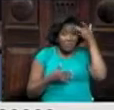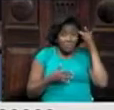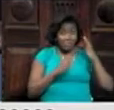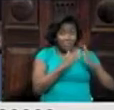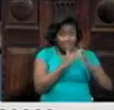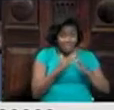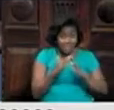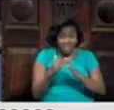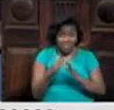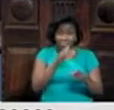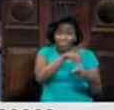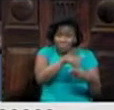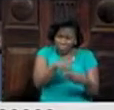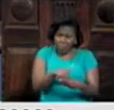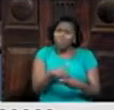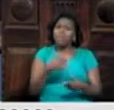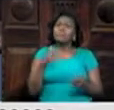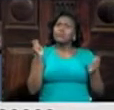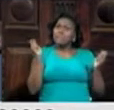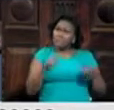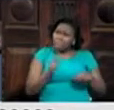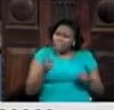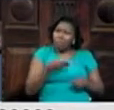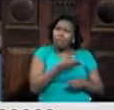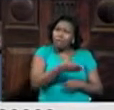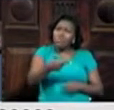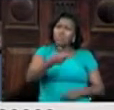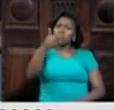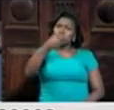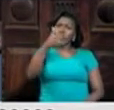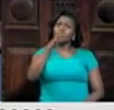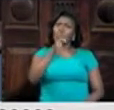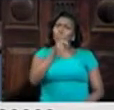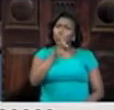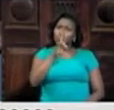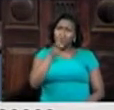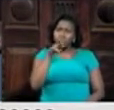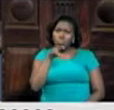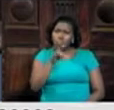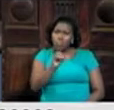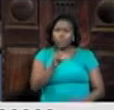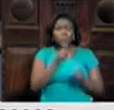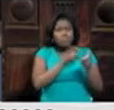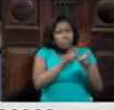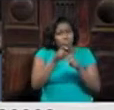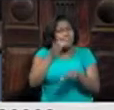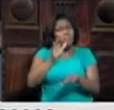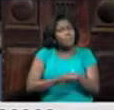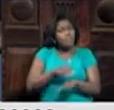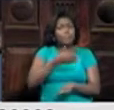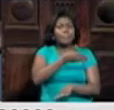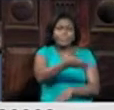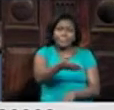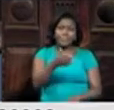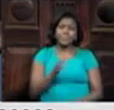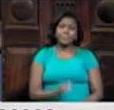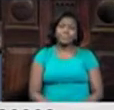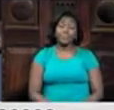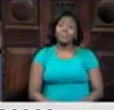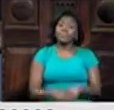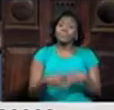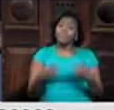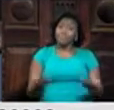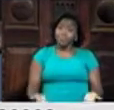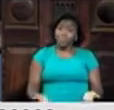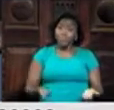eleitores, merecem ter, sim, um segundo turno e uma discussão mais ampliada nesse sentido.